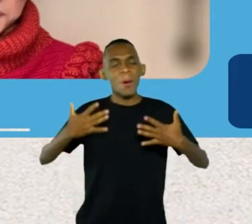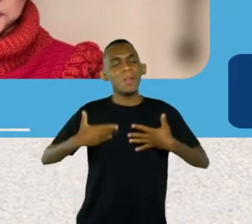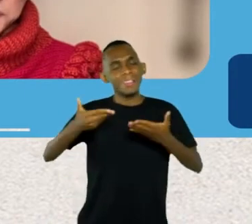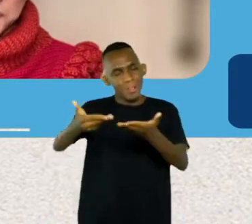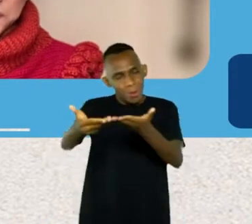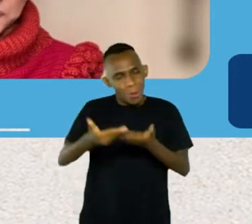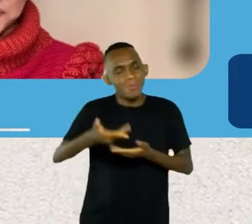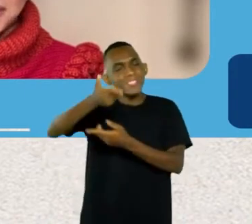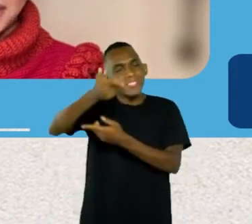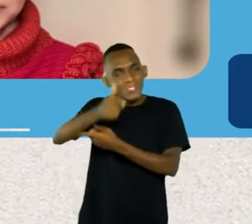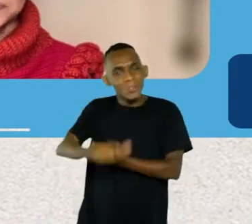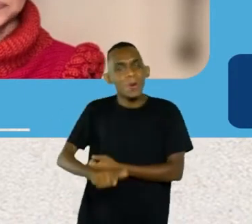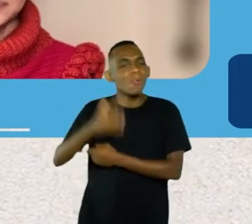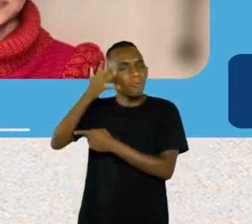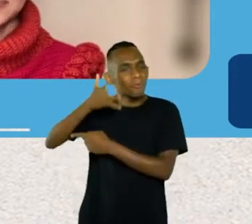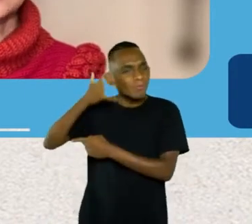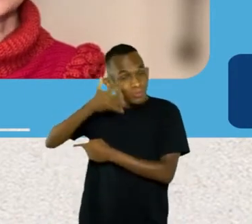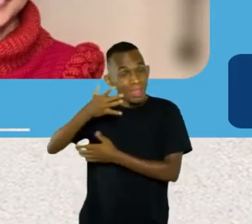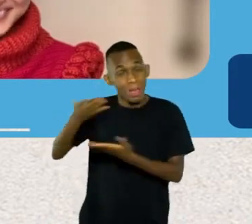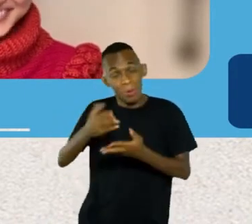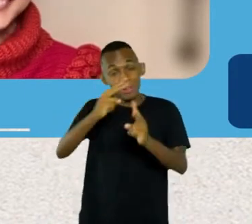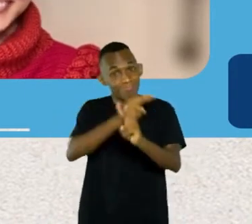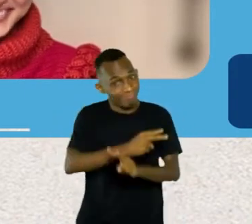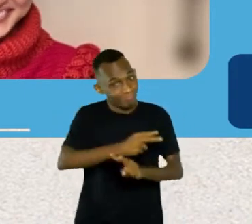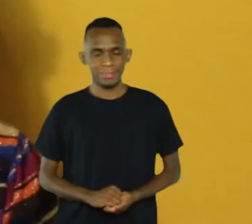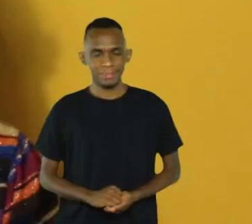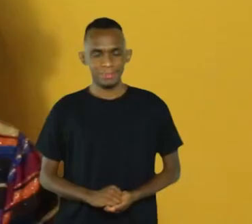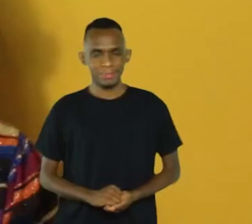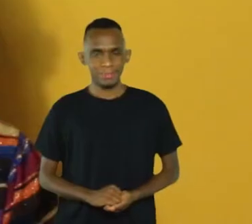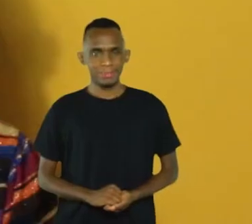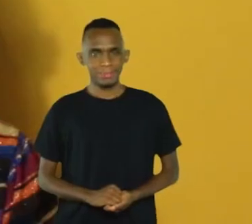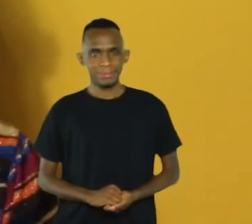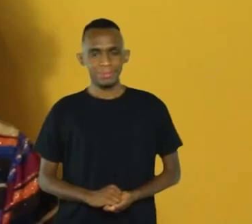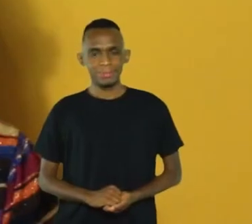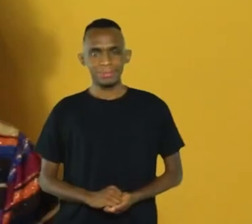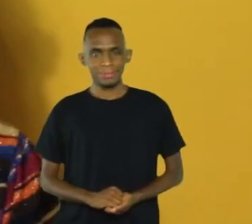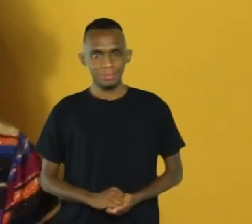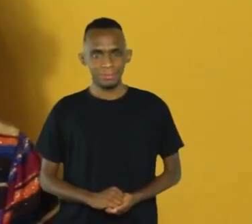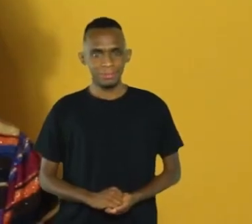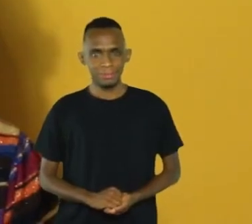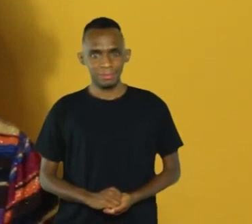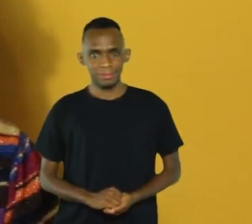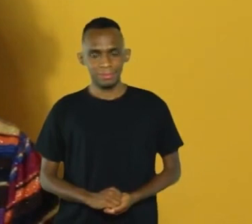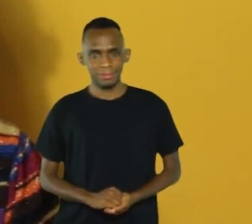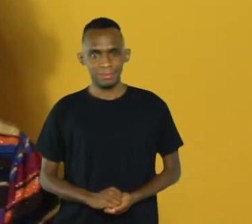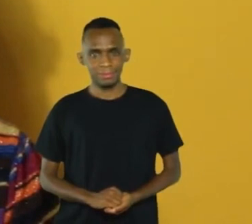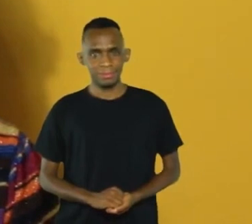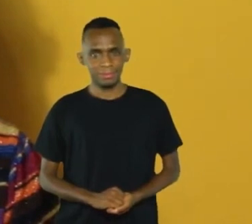de novo, mesmo que virtual, a gente já fez vários encontros presenciais.